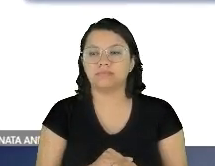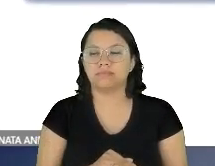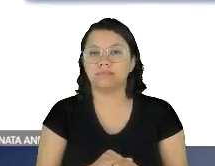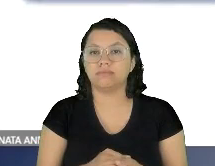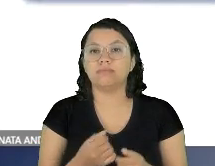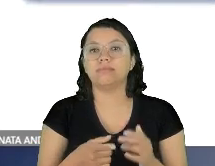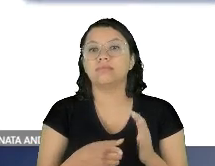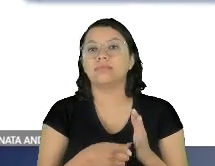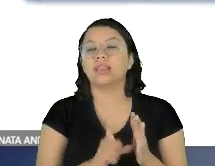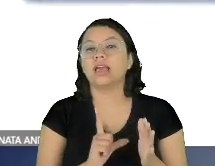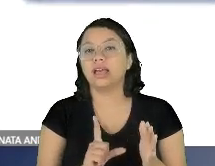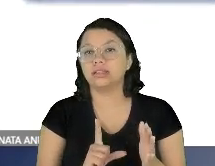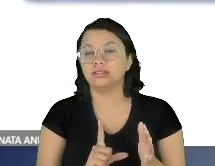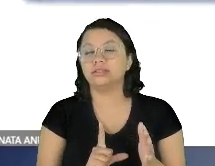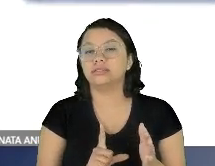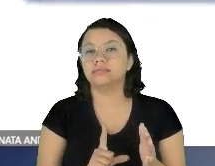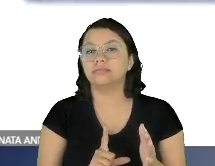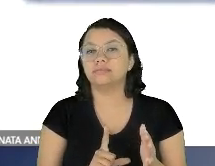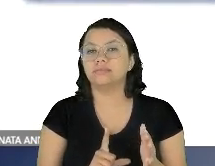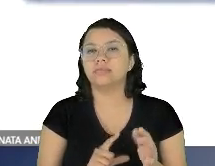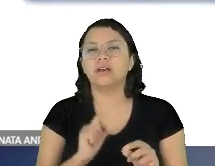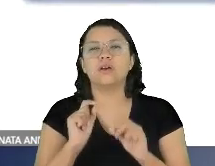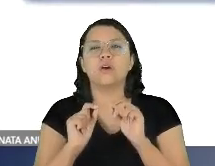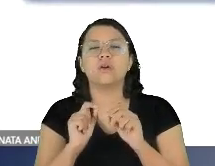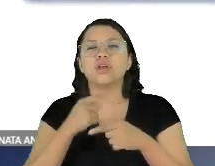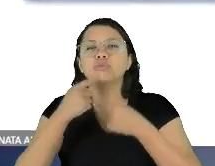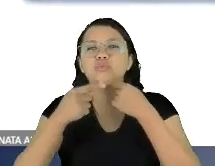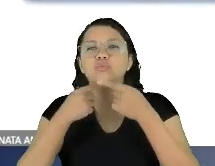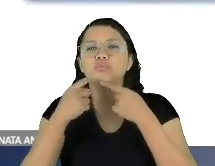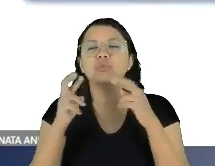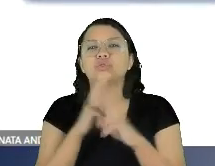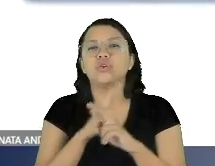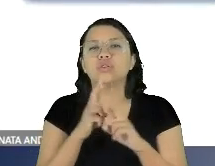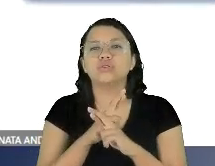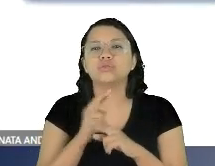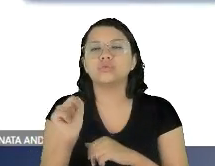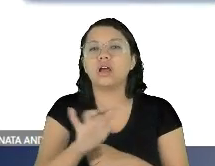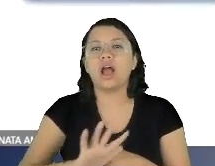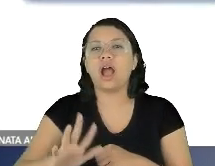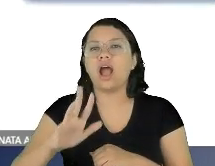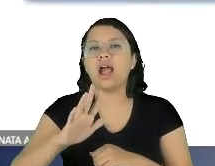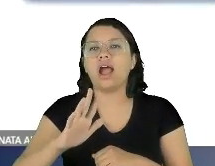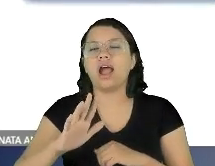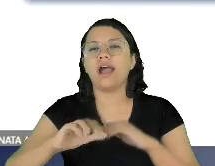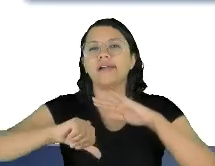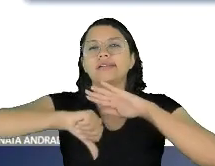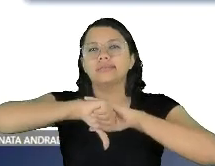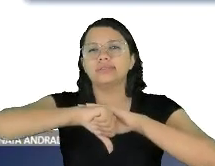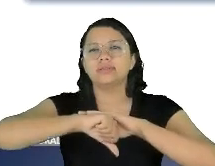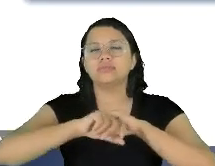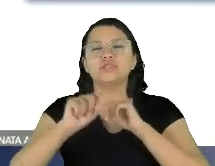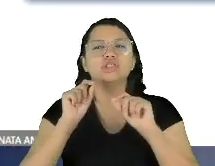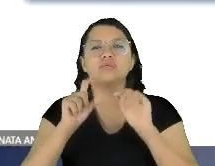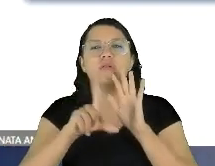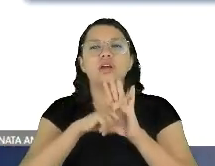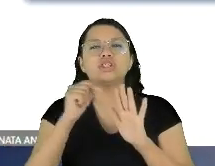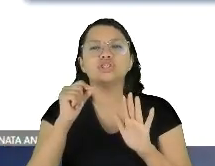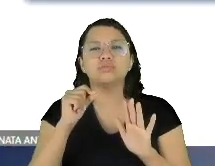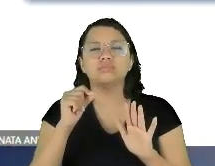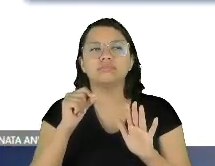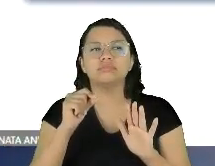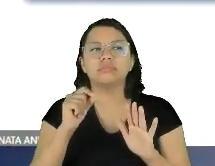antes da Alice, qual era a dúvida em relação à parte criminal? De qual artigo se aplicar?